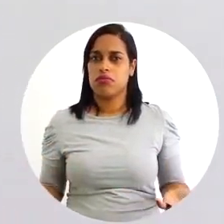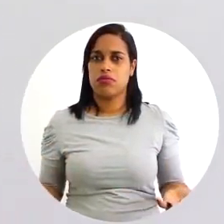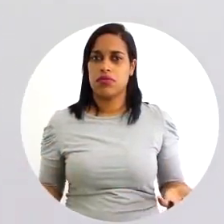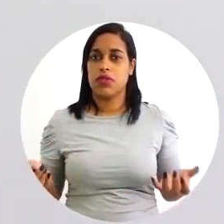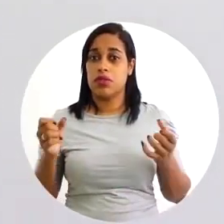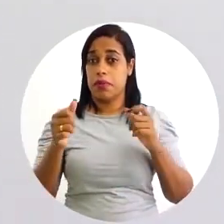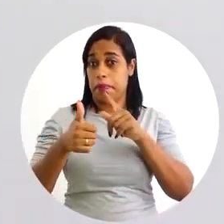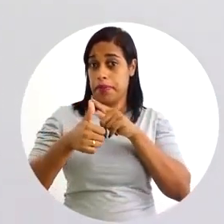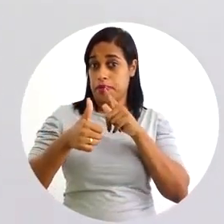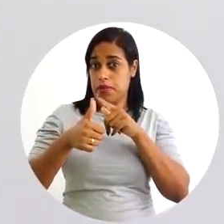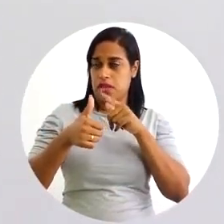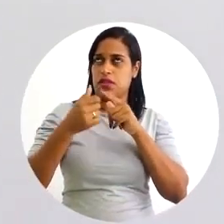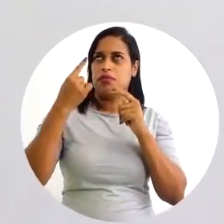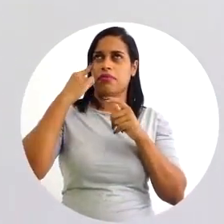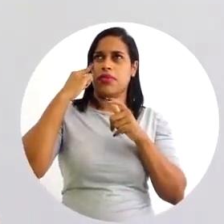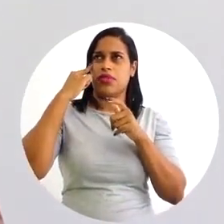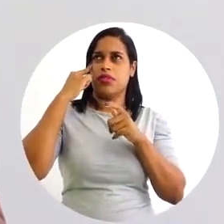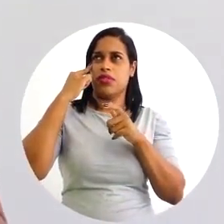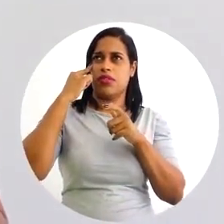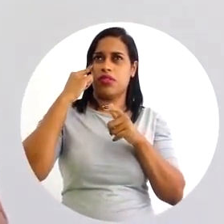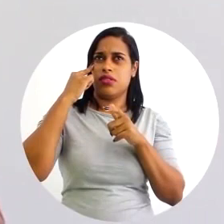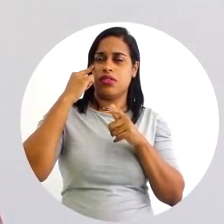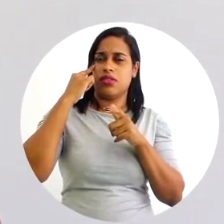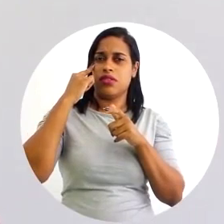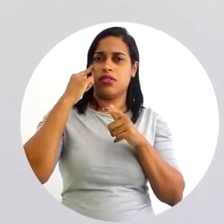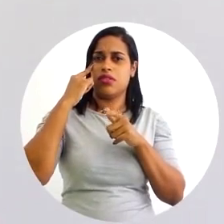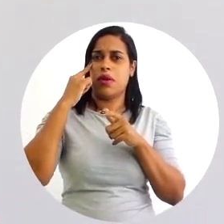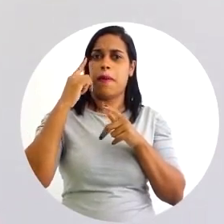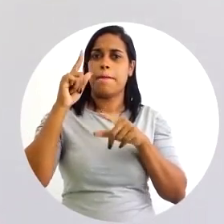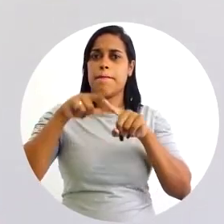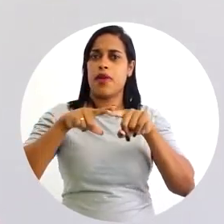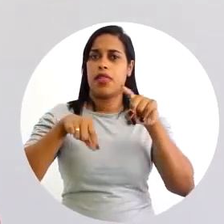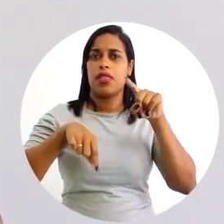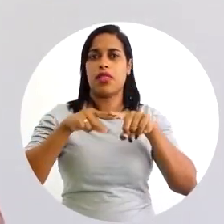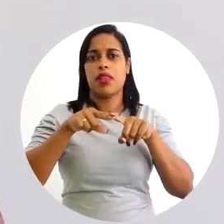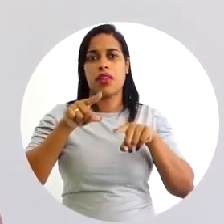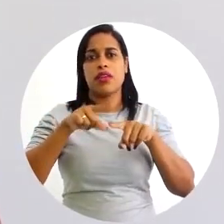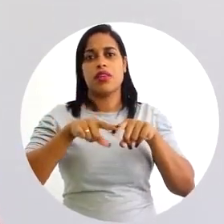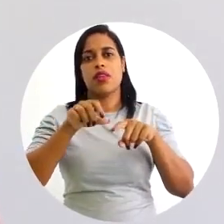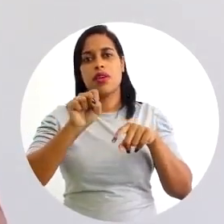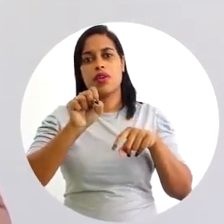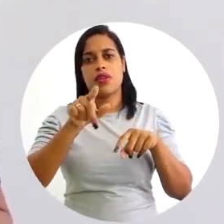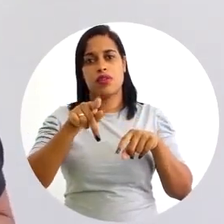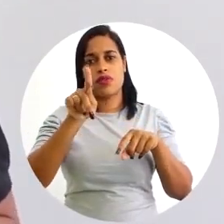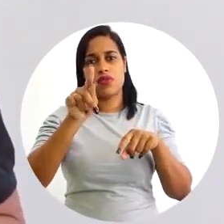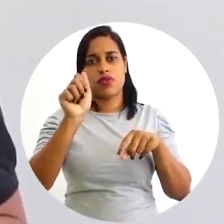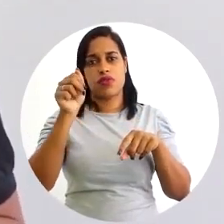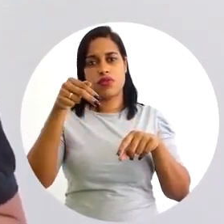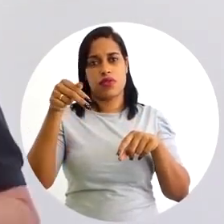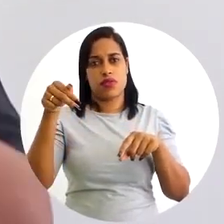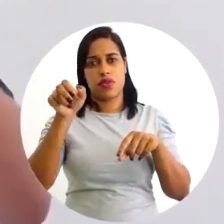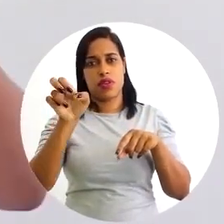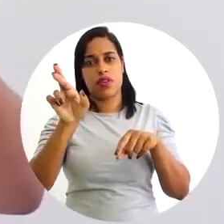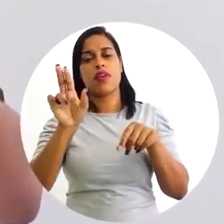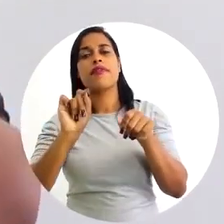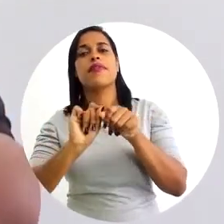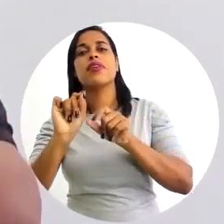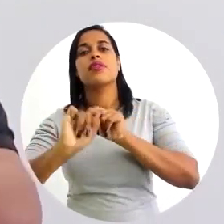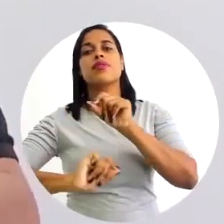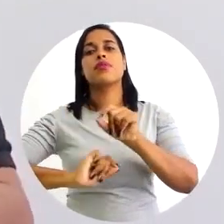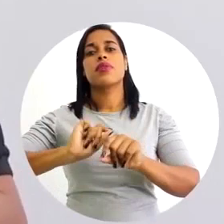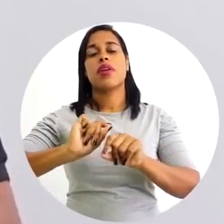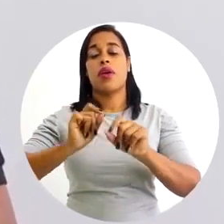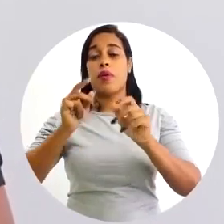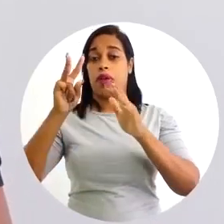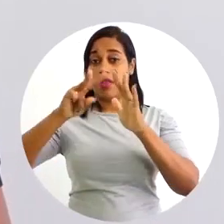pode, a primeira coisa que vem na sua cabeça vem o equipamento eletrônico, o scanner. O que um scanner faz? Ele dá